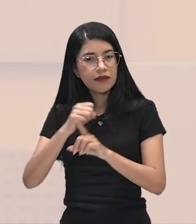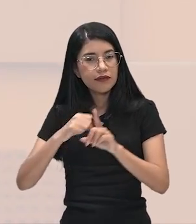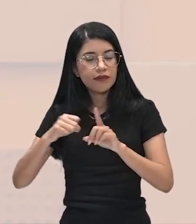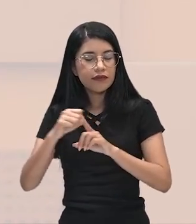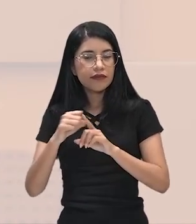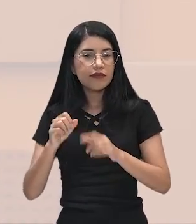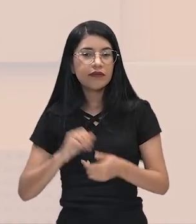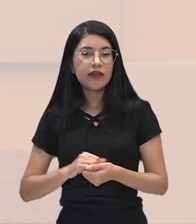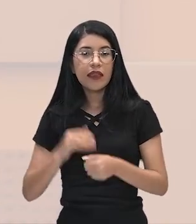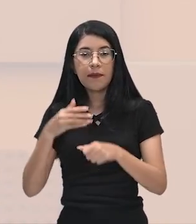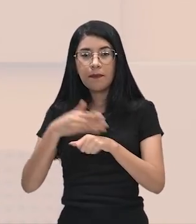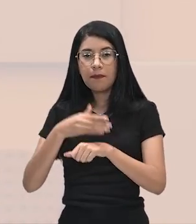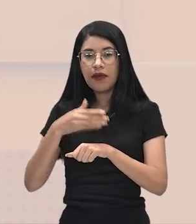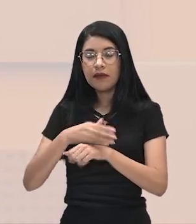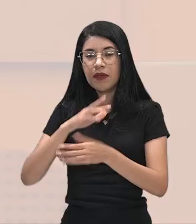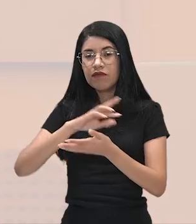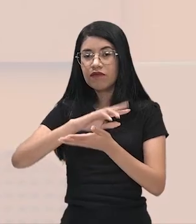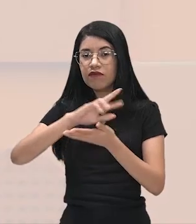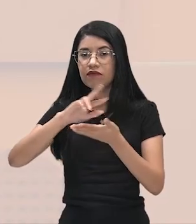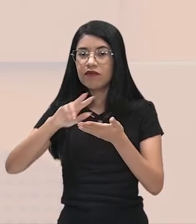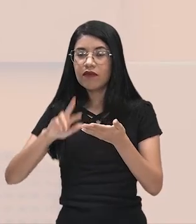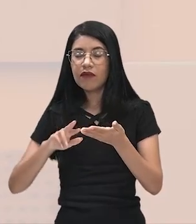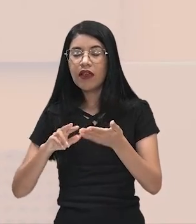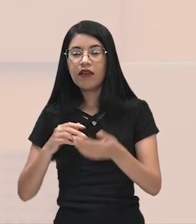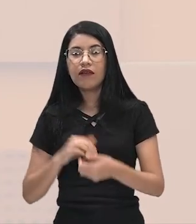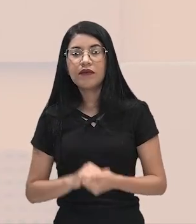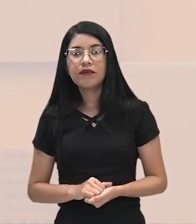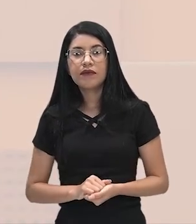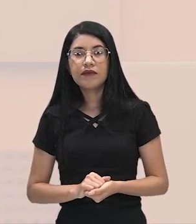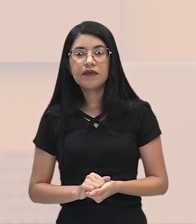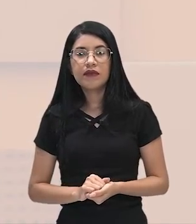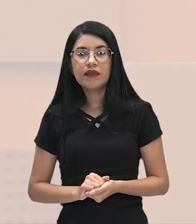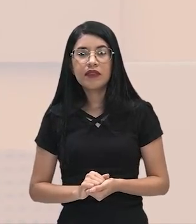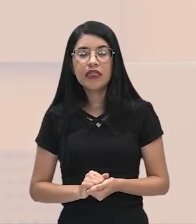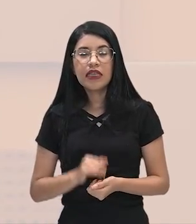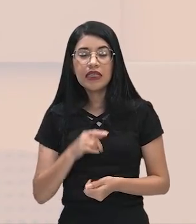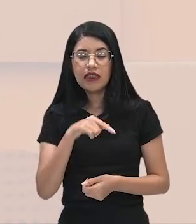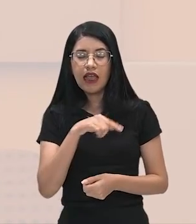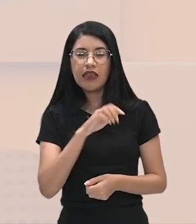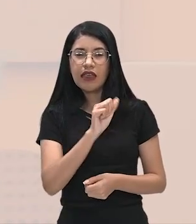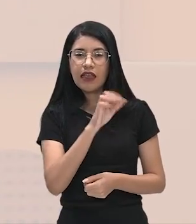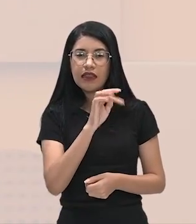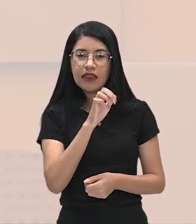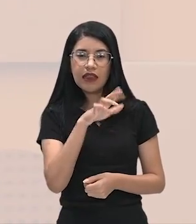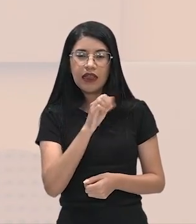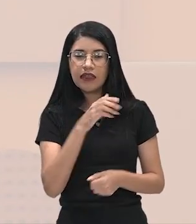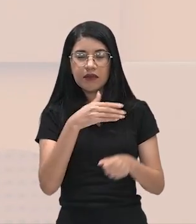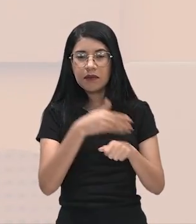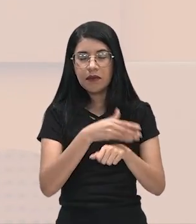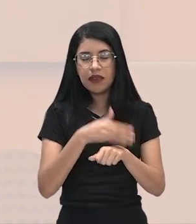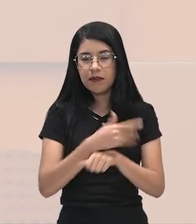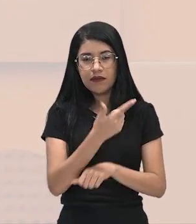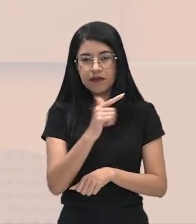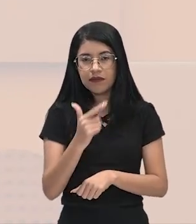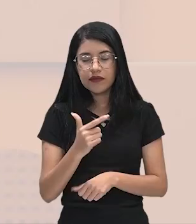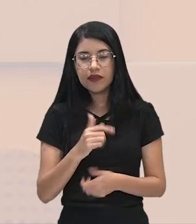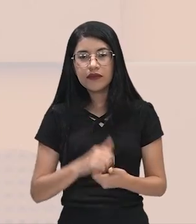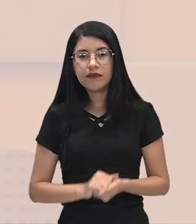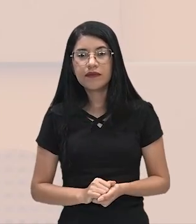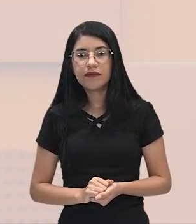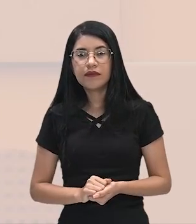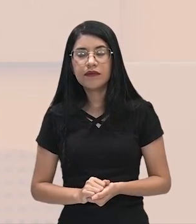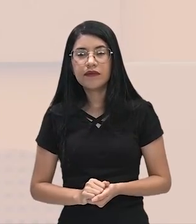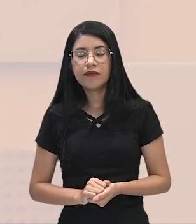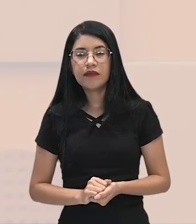Já participando ali de outras coisas que a mulher em Atenas não participava. Tudo isso dentro da Grécia. Mas,